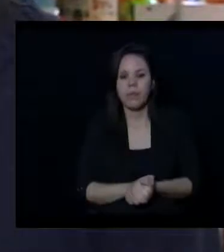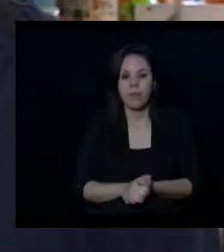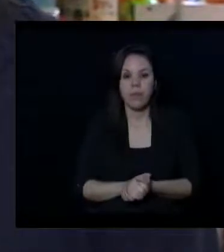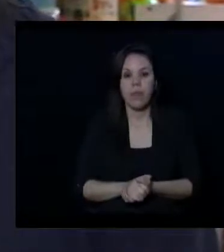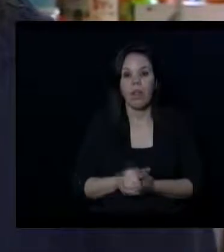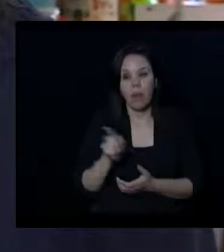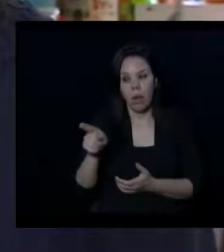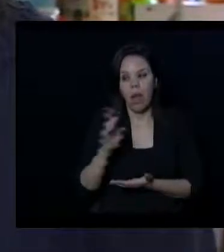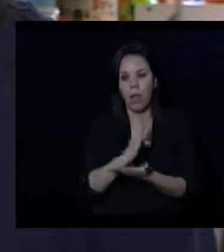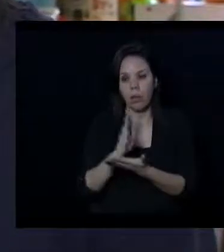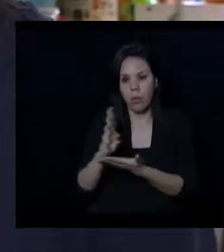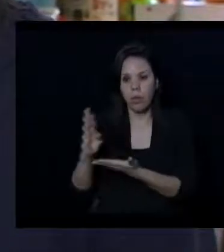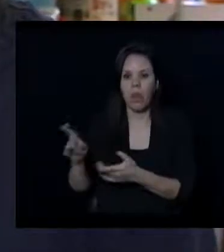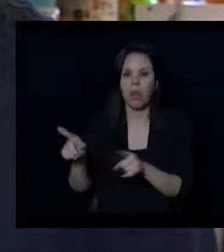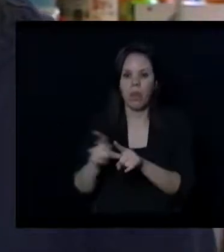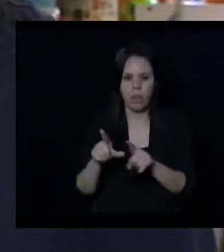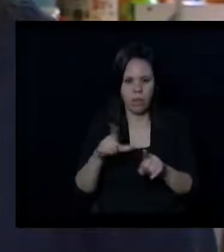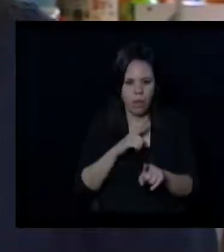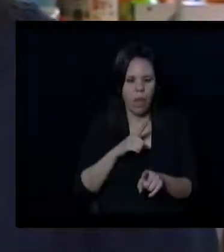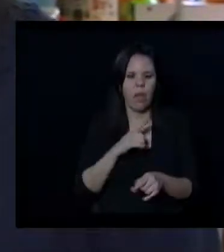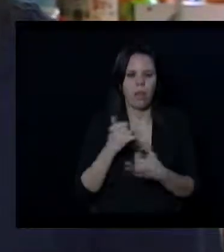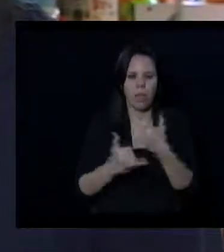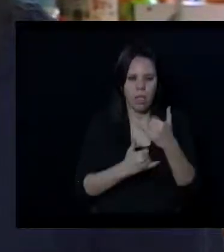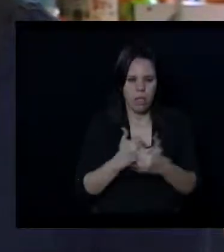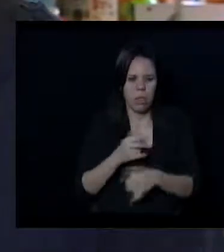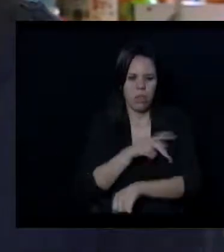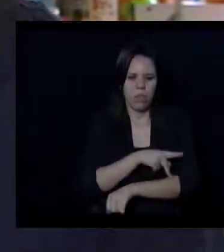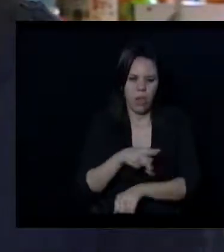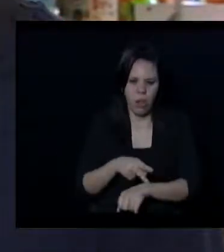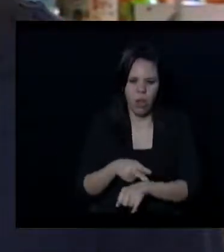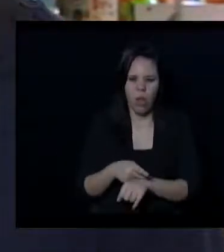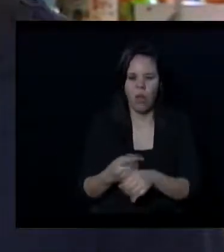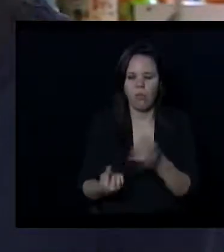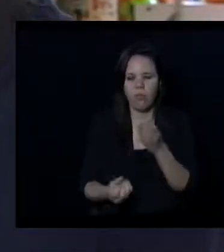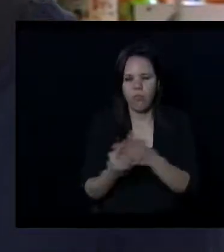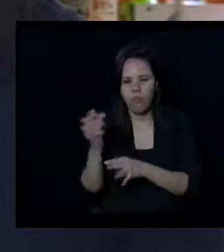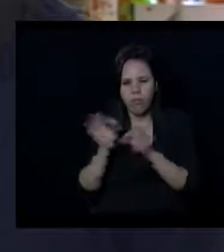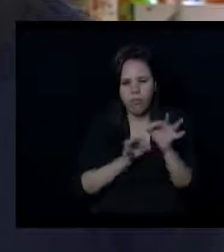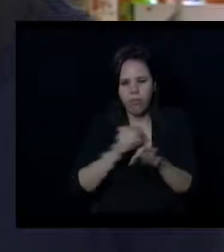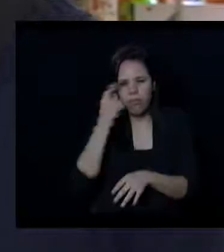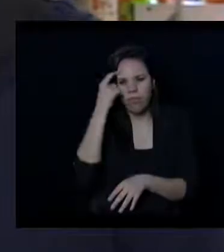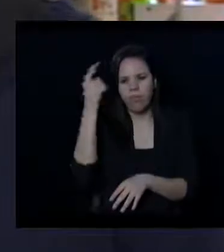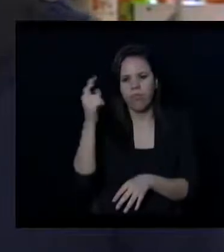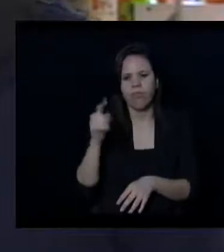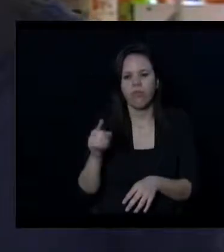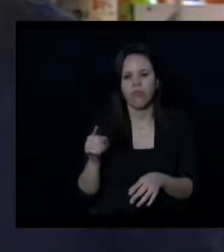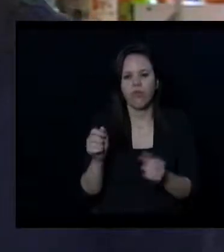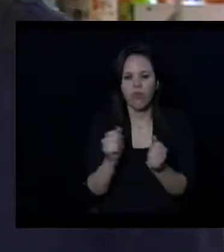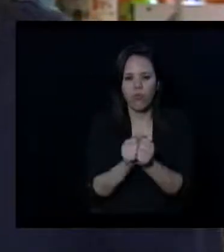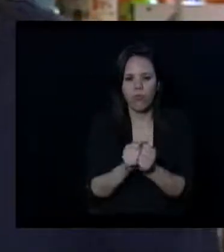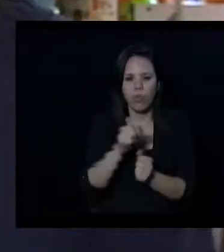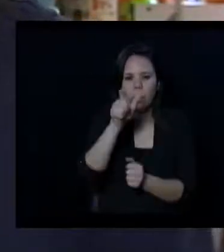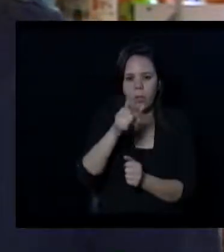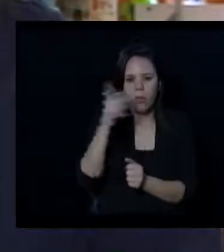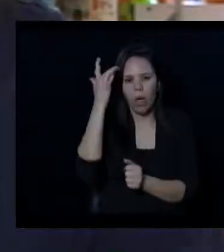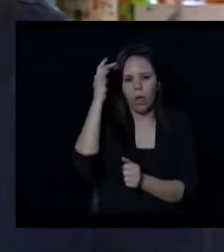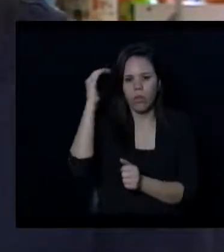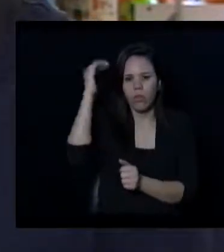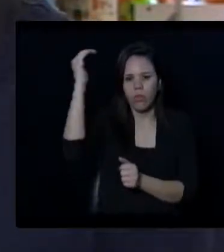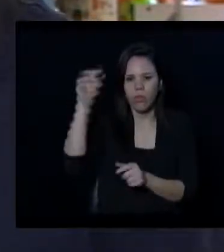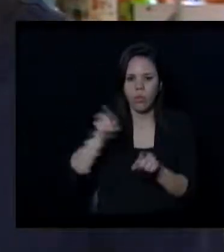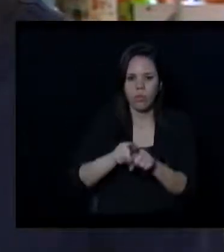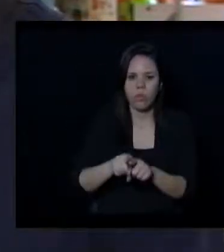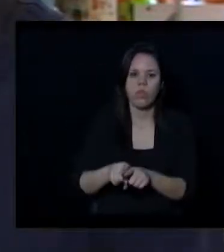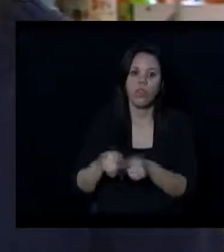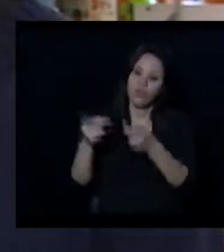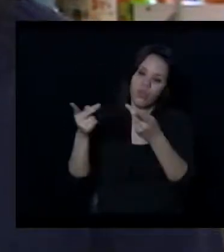pode exercitar o lúdico, a criatividade, né? Fazer uso dos brinquedos junto com o adulto, né? A gente é um convite para o pai, a